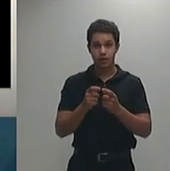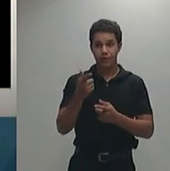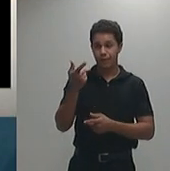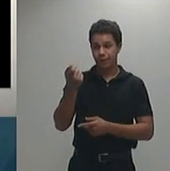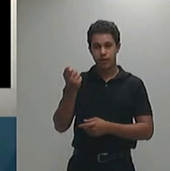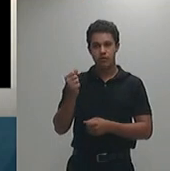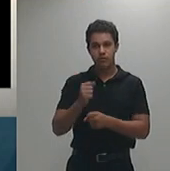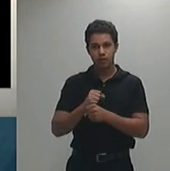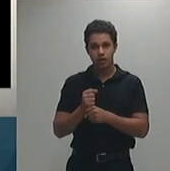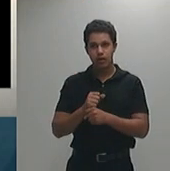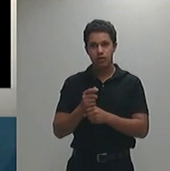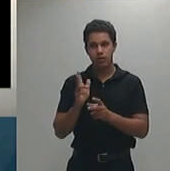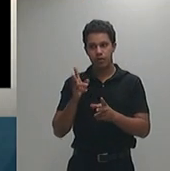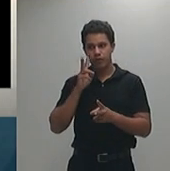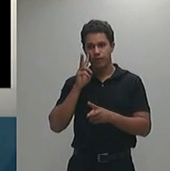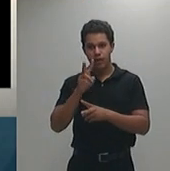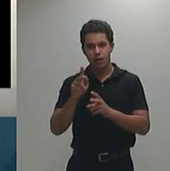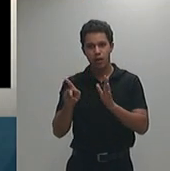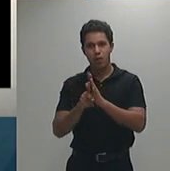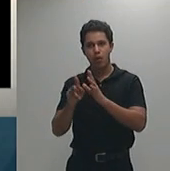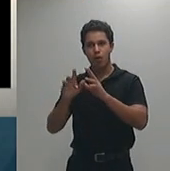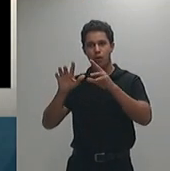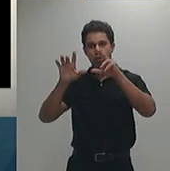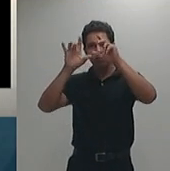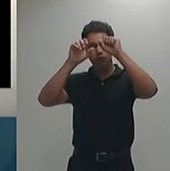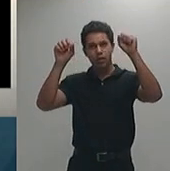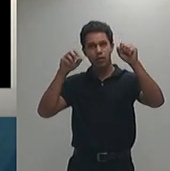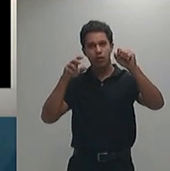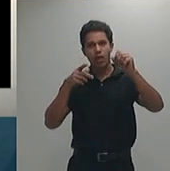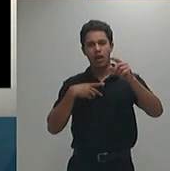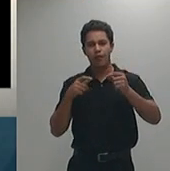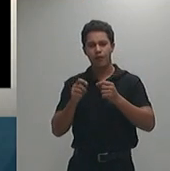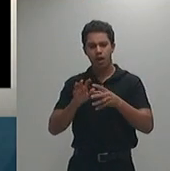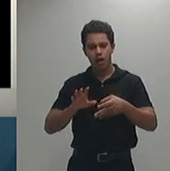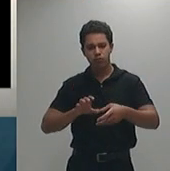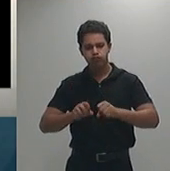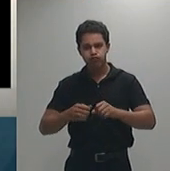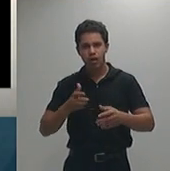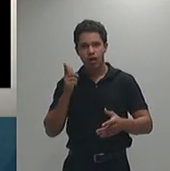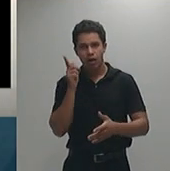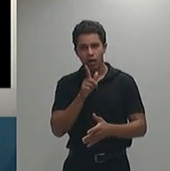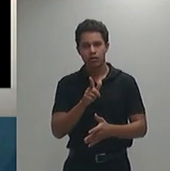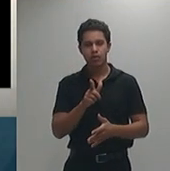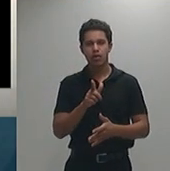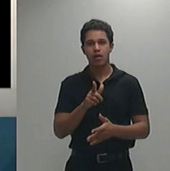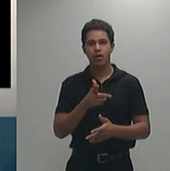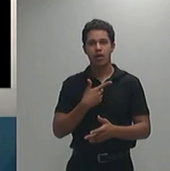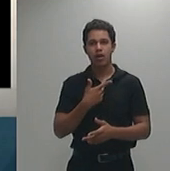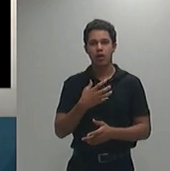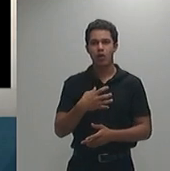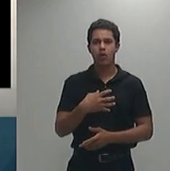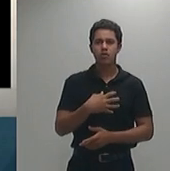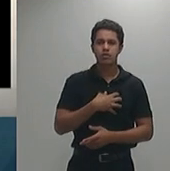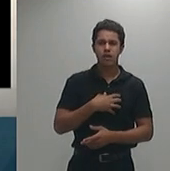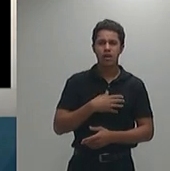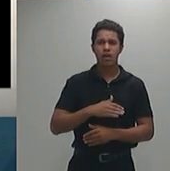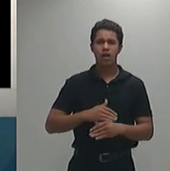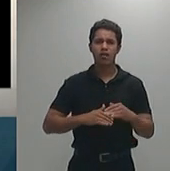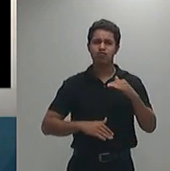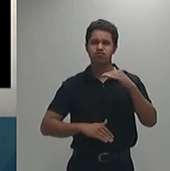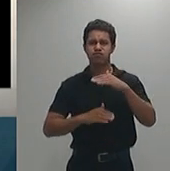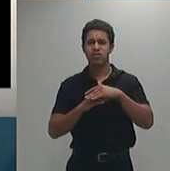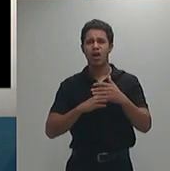recém-formado e ela é a de número 302 e ela considera abusiva ex né e